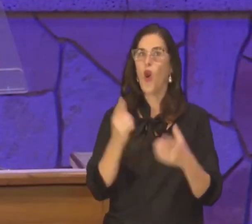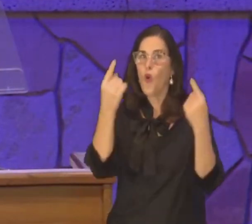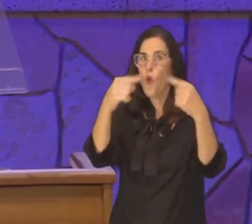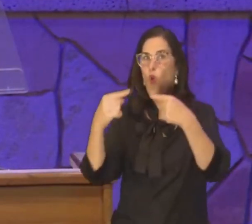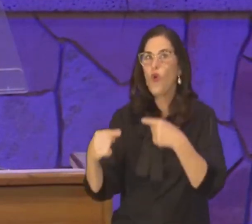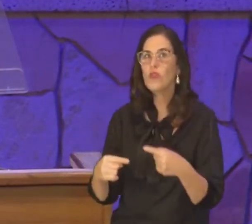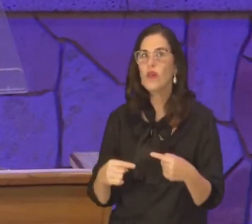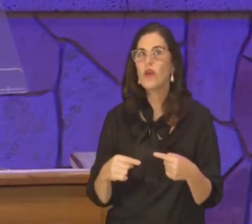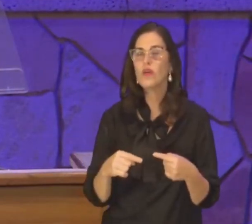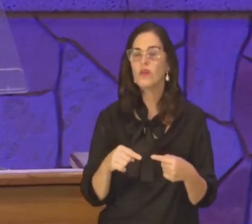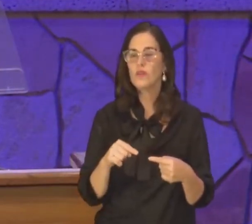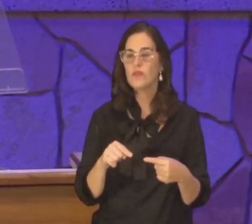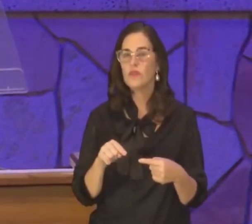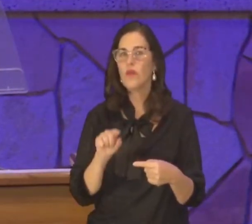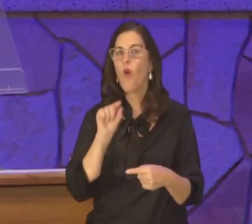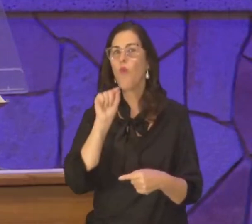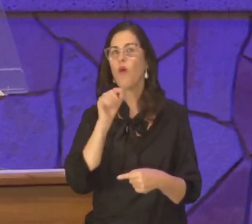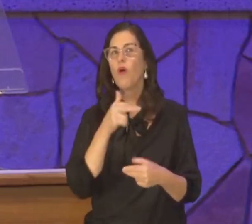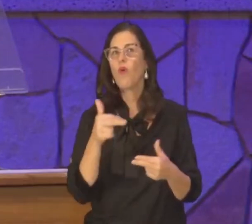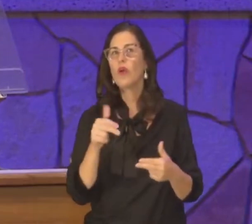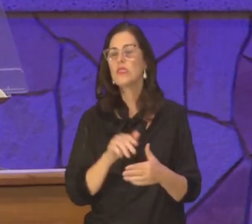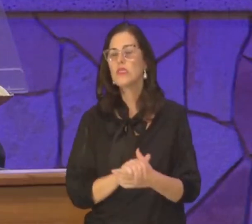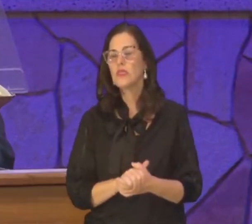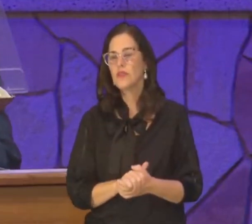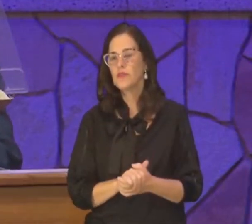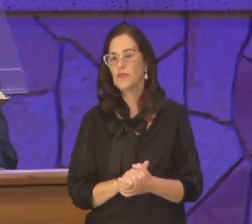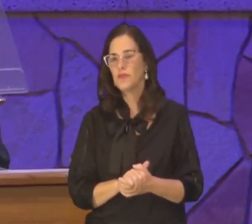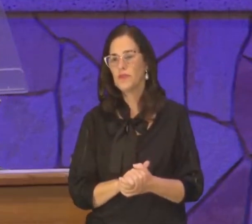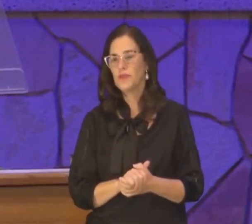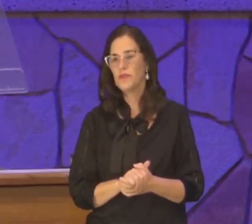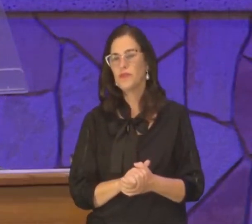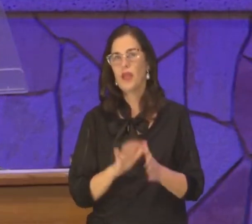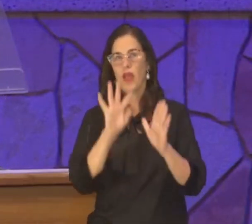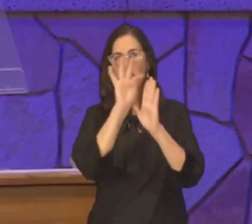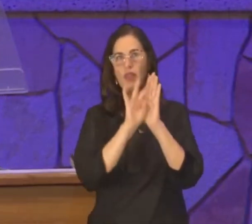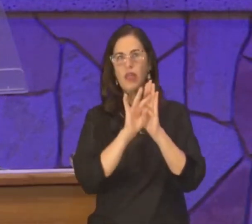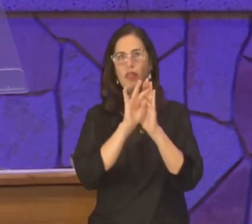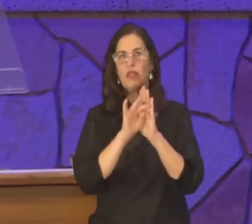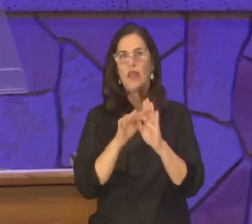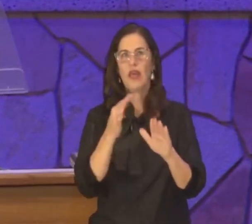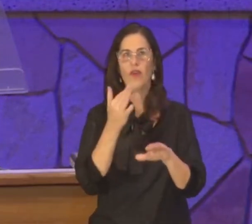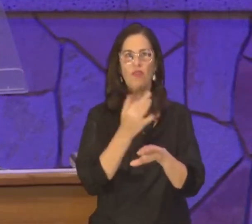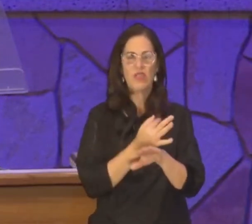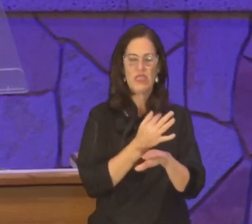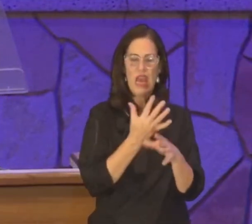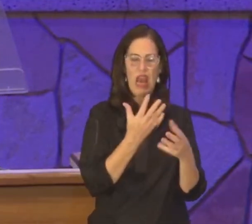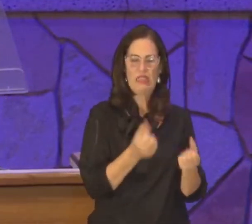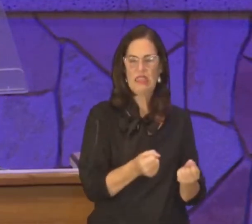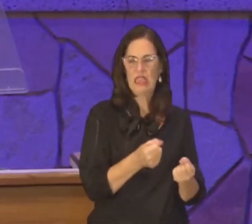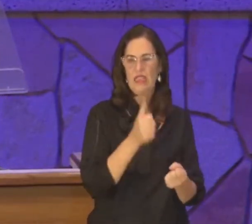ti uma coisa, está aqui no texto, toleras esta mulher Jezabel.